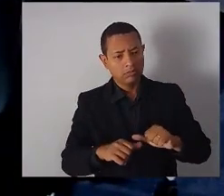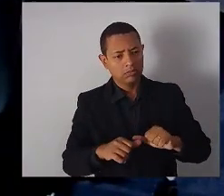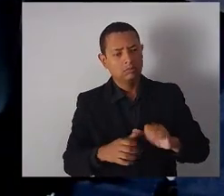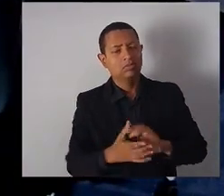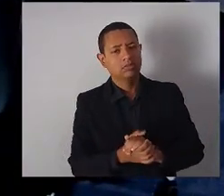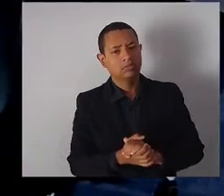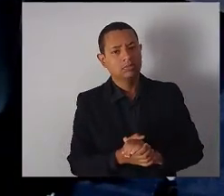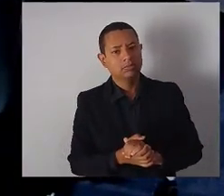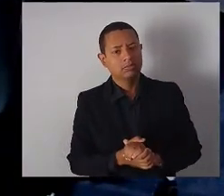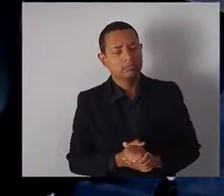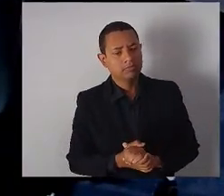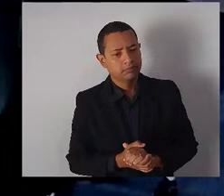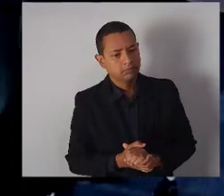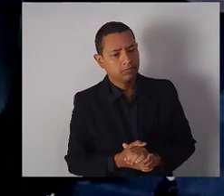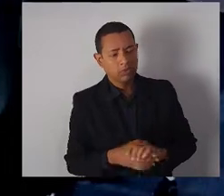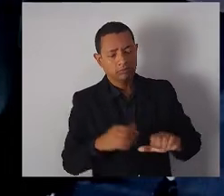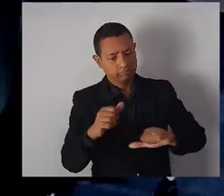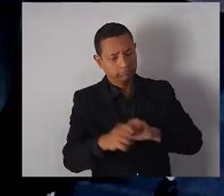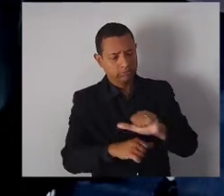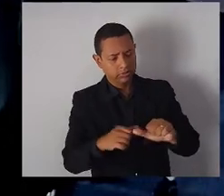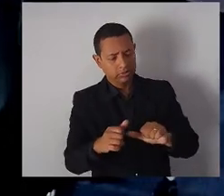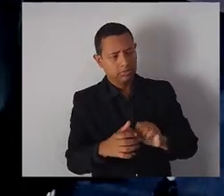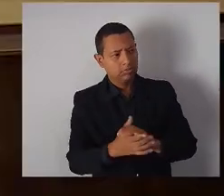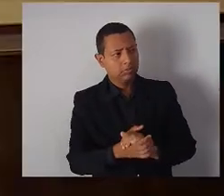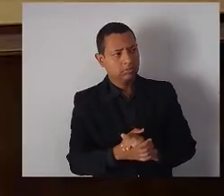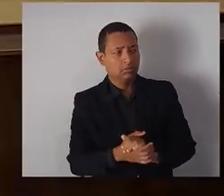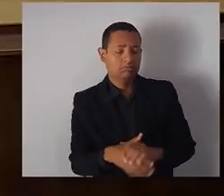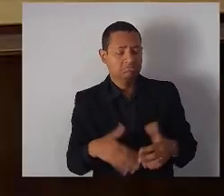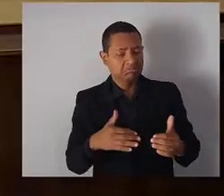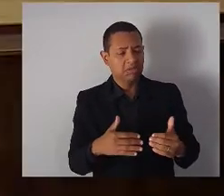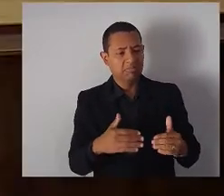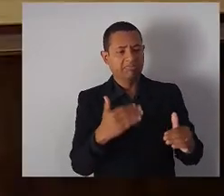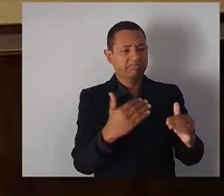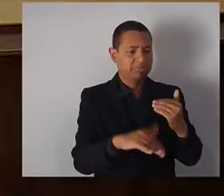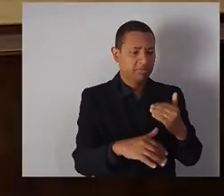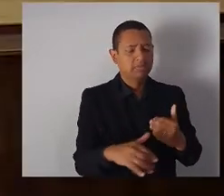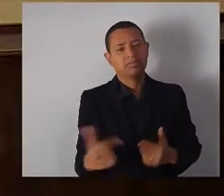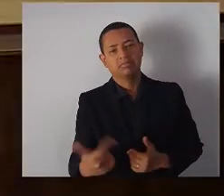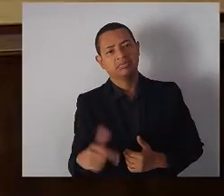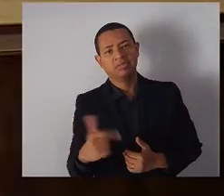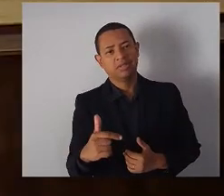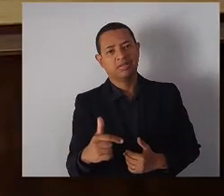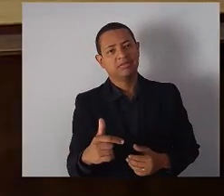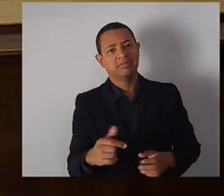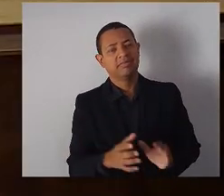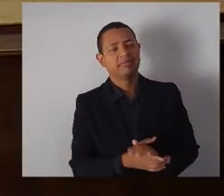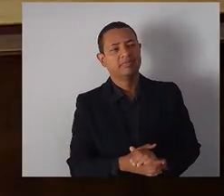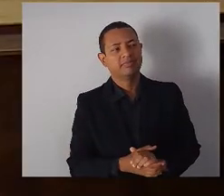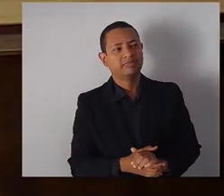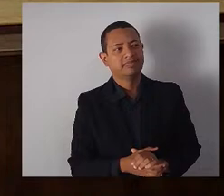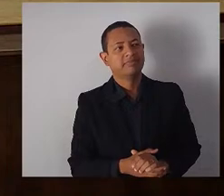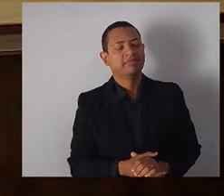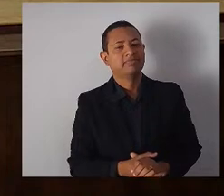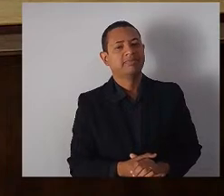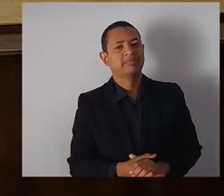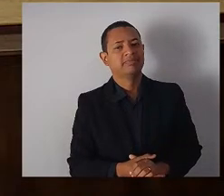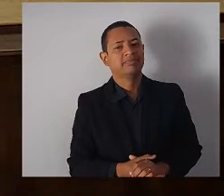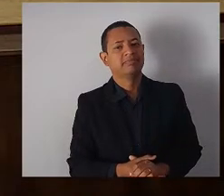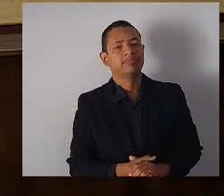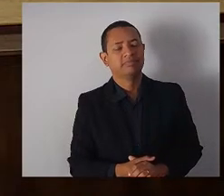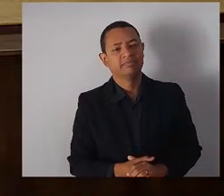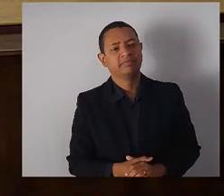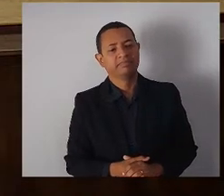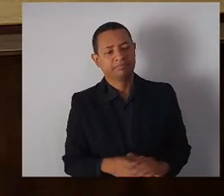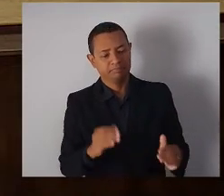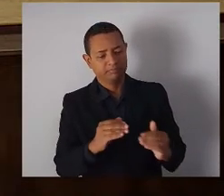Então, alterou, não há mais divergência, então. Não, né? Pronto. Então, alguma convergência. Agora vamos para